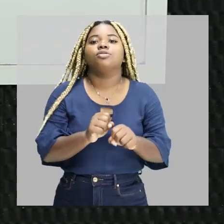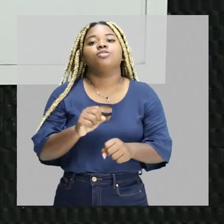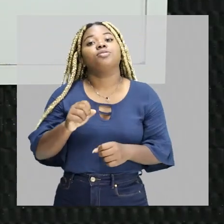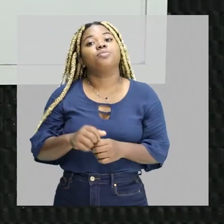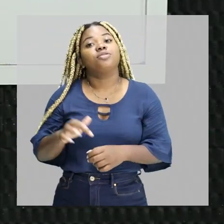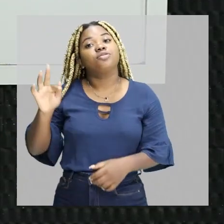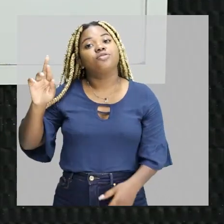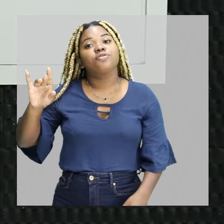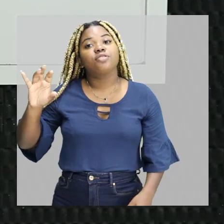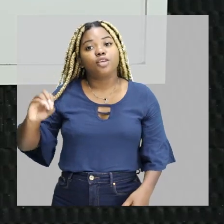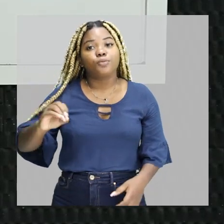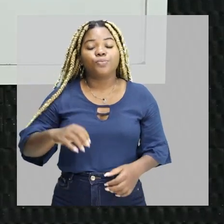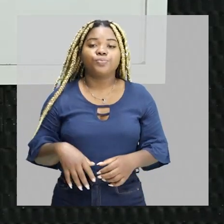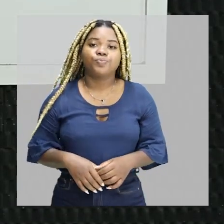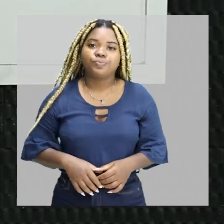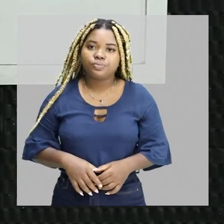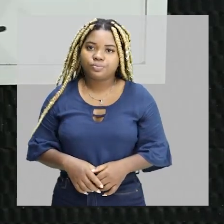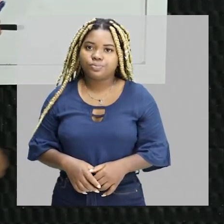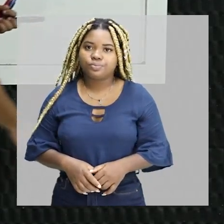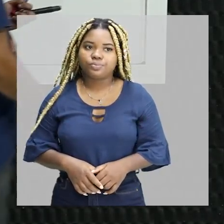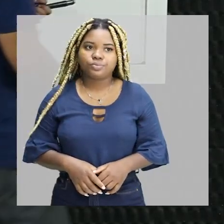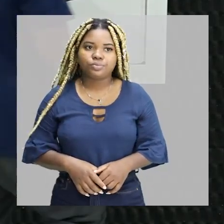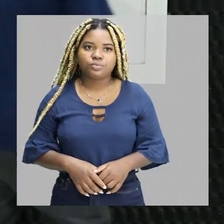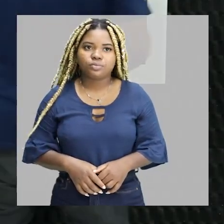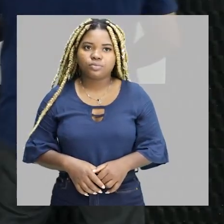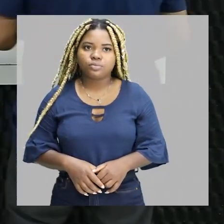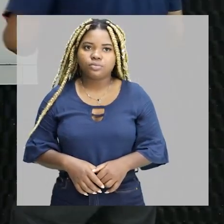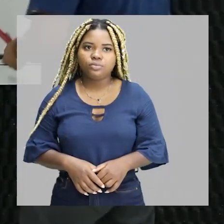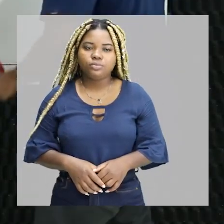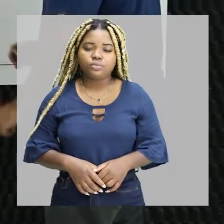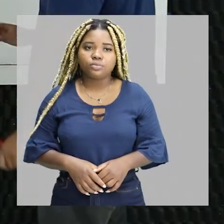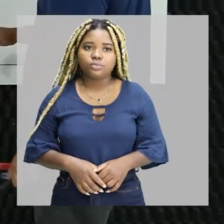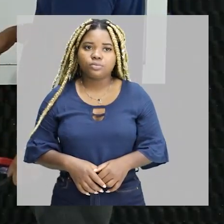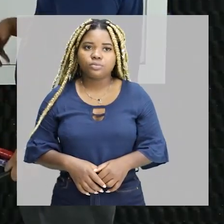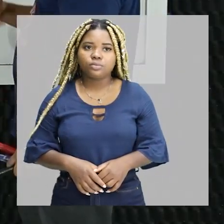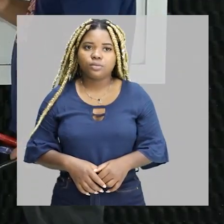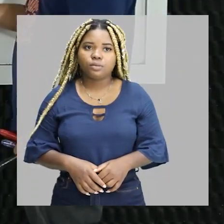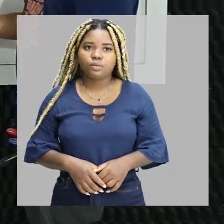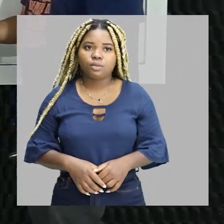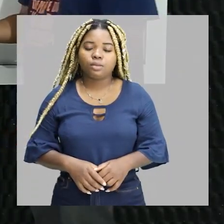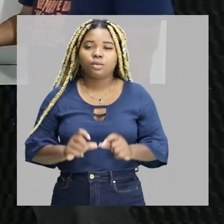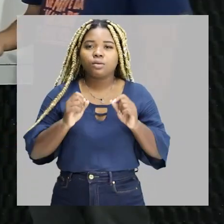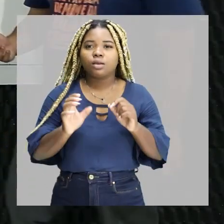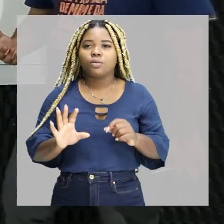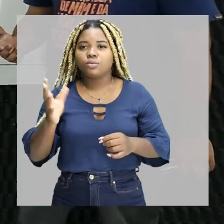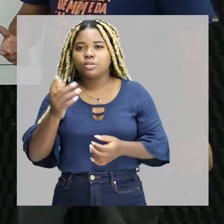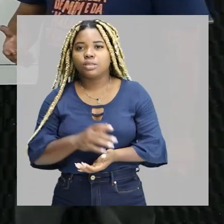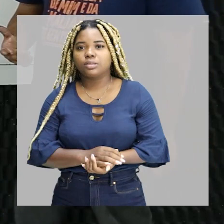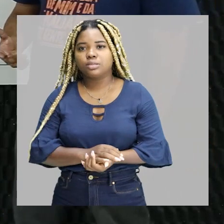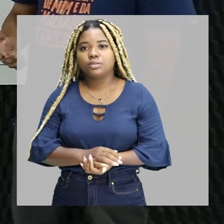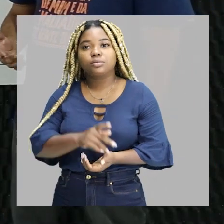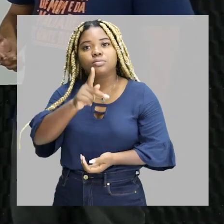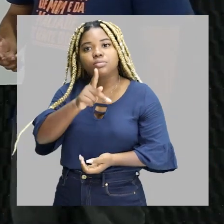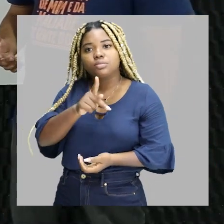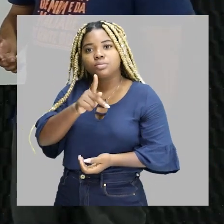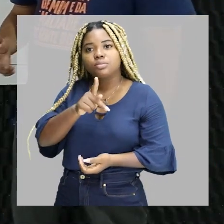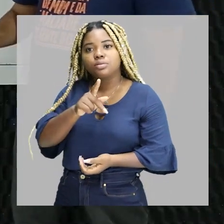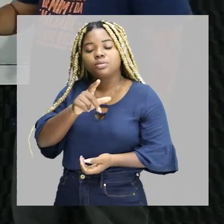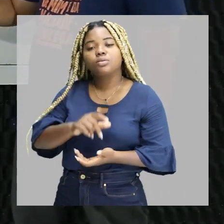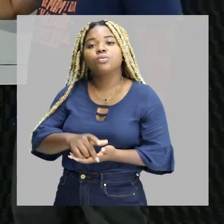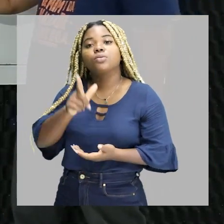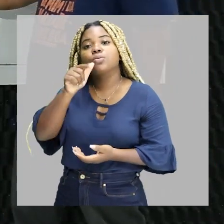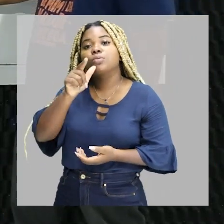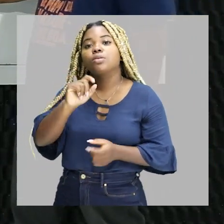hidráulico, ok? Então a pressão num fluido, num líquido, tá certo?